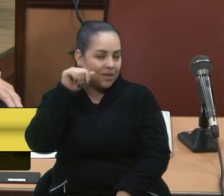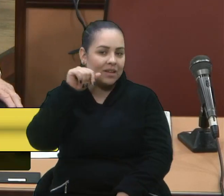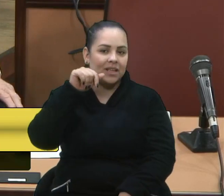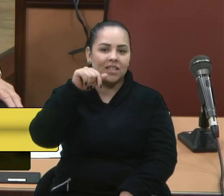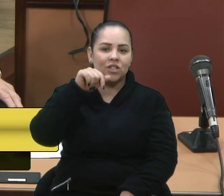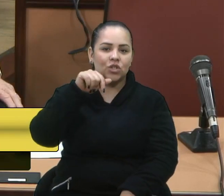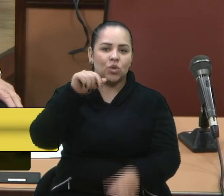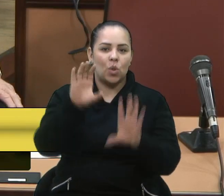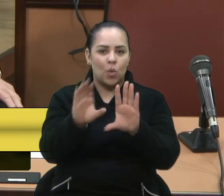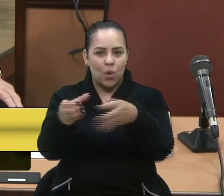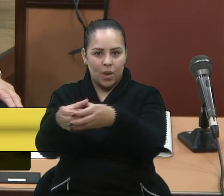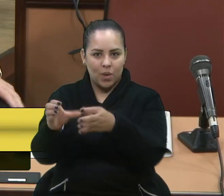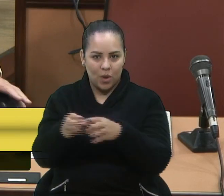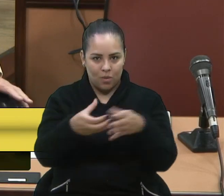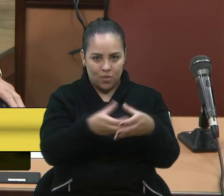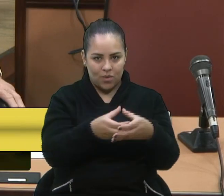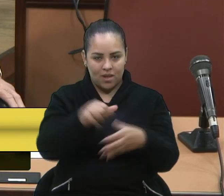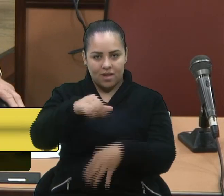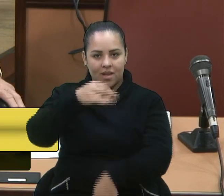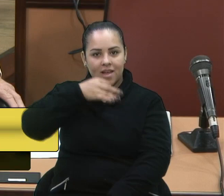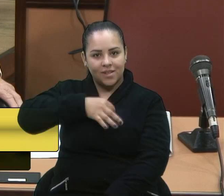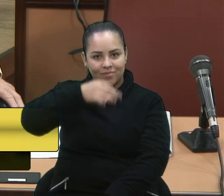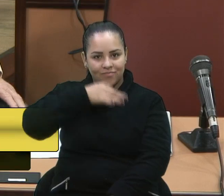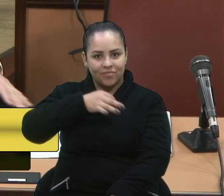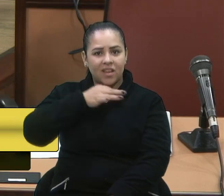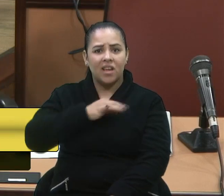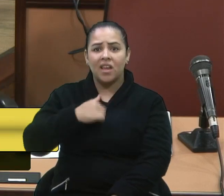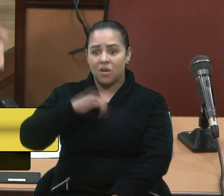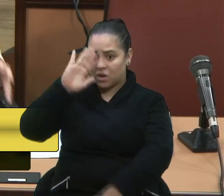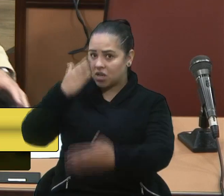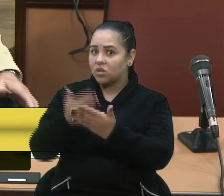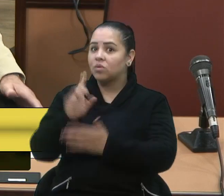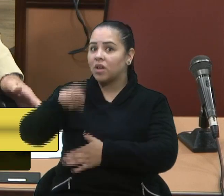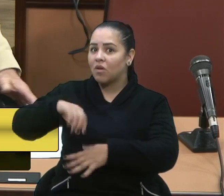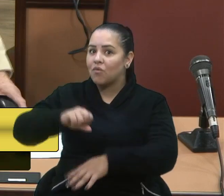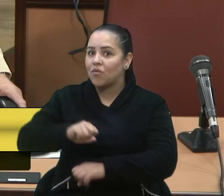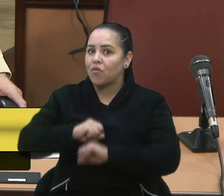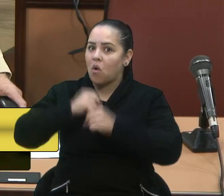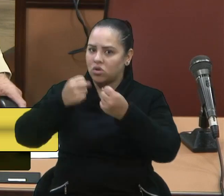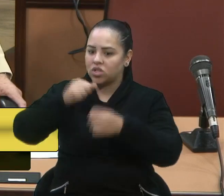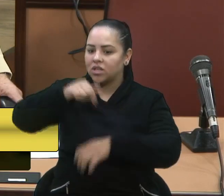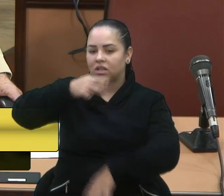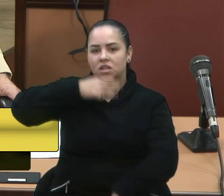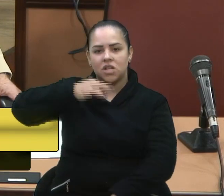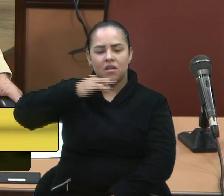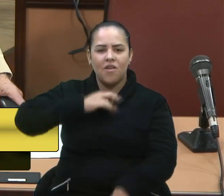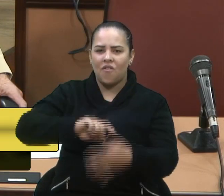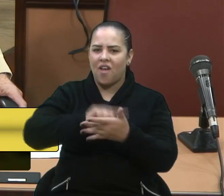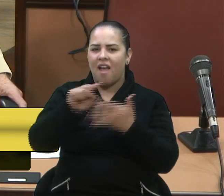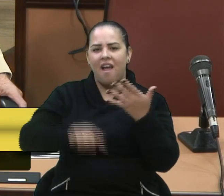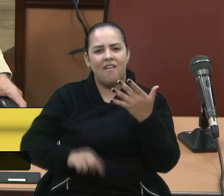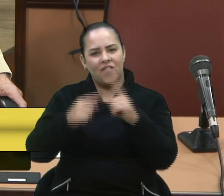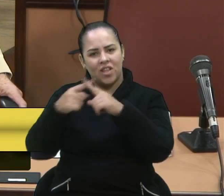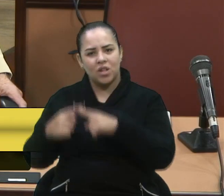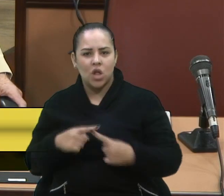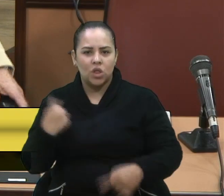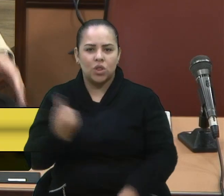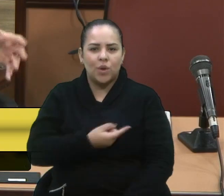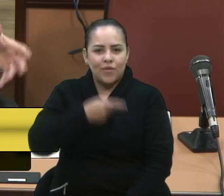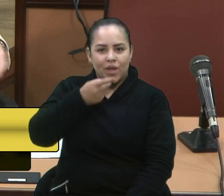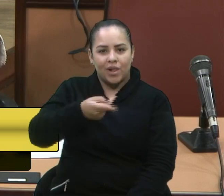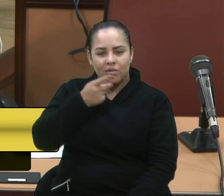muito forte em Caxias do Sul. E já se comentou aqui por muitas e muitas vezes a falta